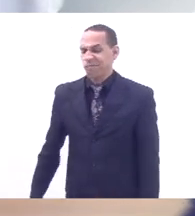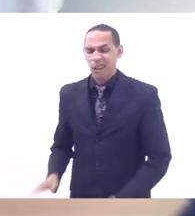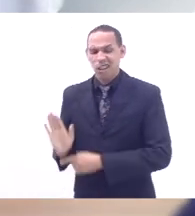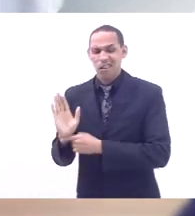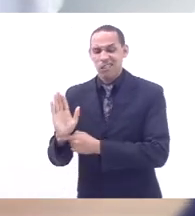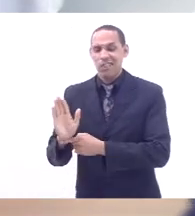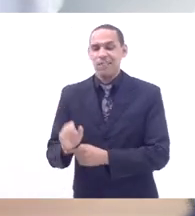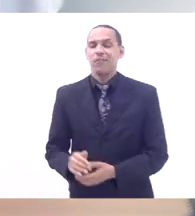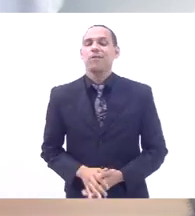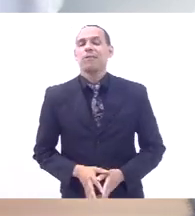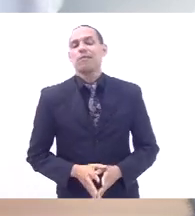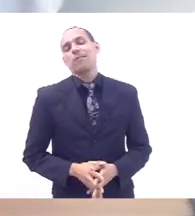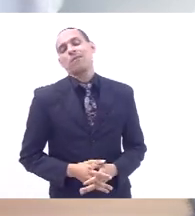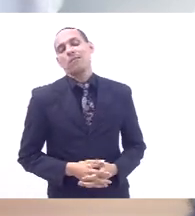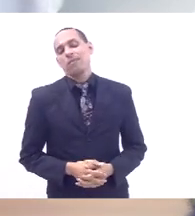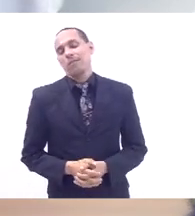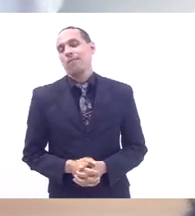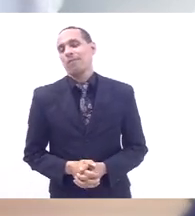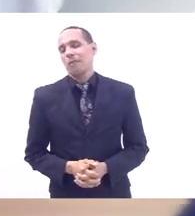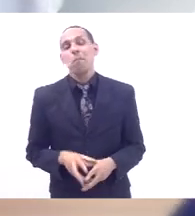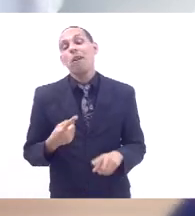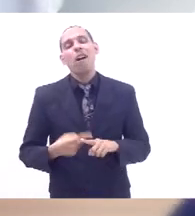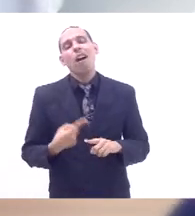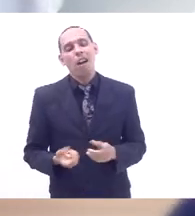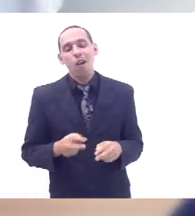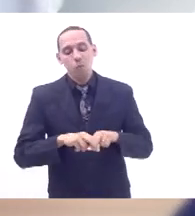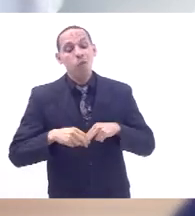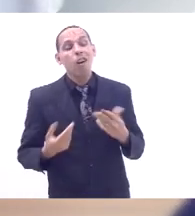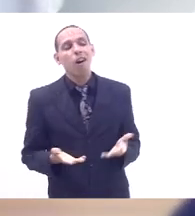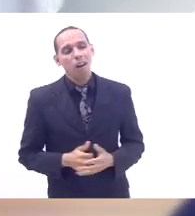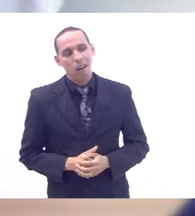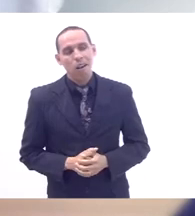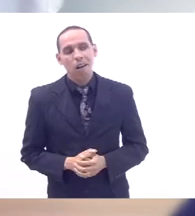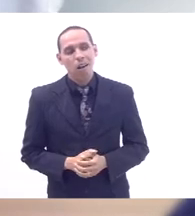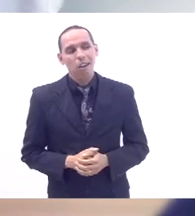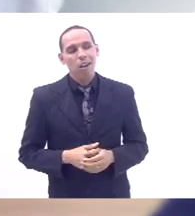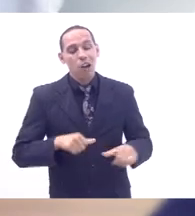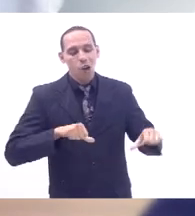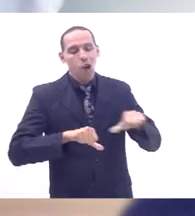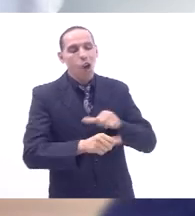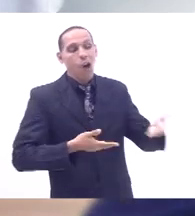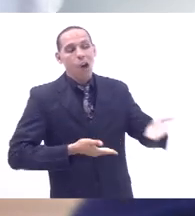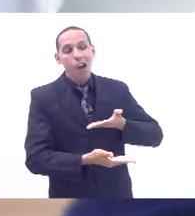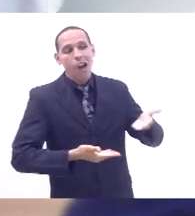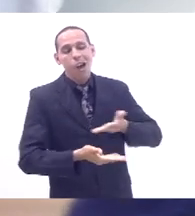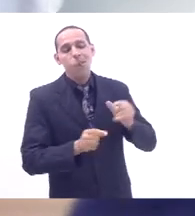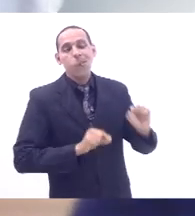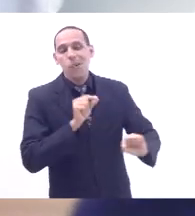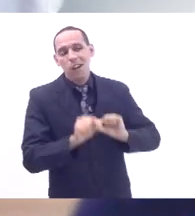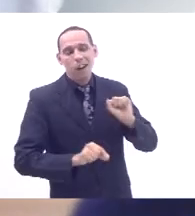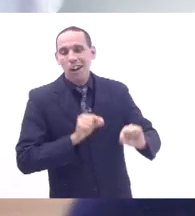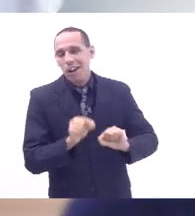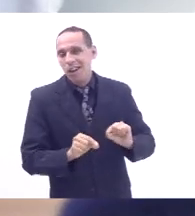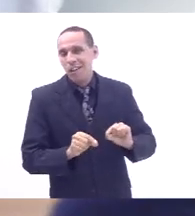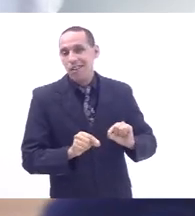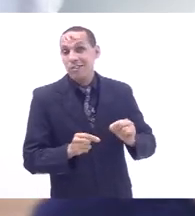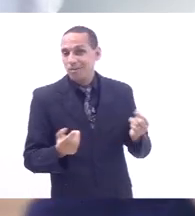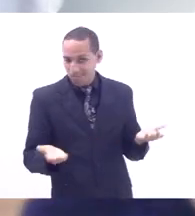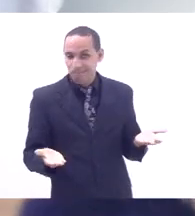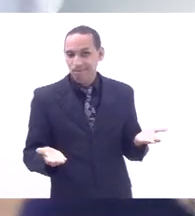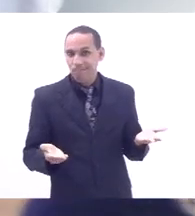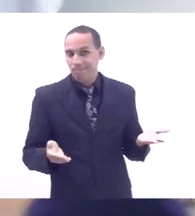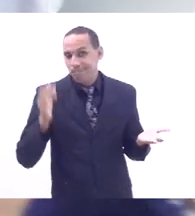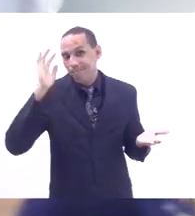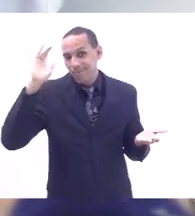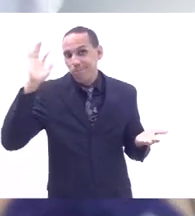alguém, a pessoa logo quer saber o porquê que vai ajudar, o que que vai ter em troca, o que que vai ganhar com isso.